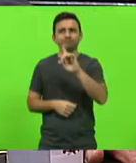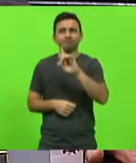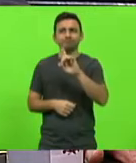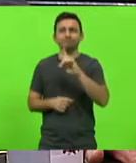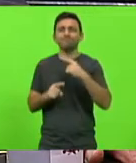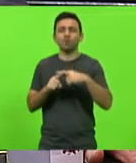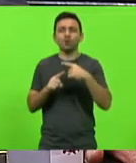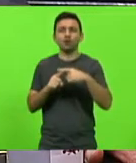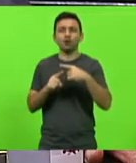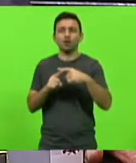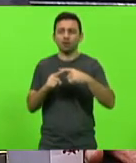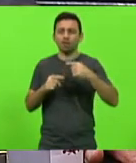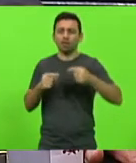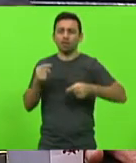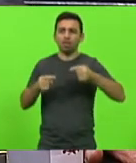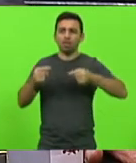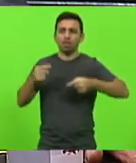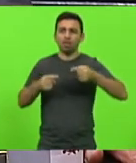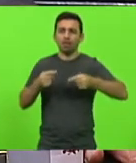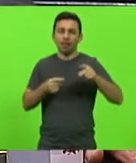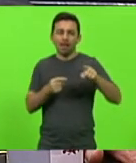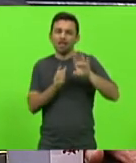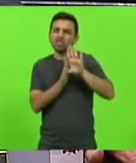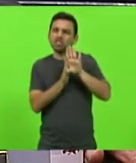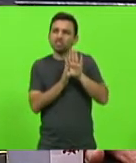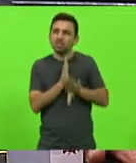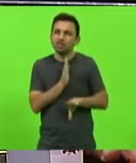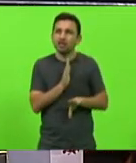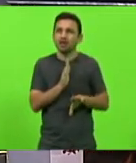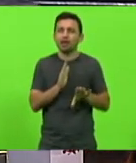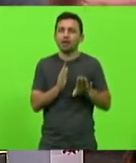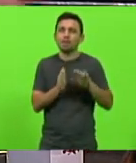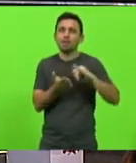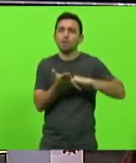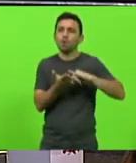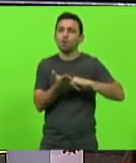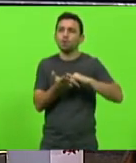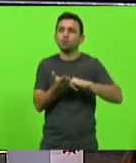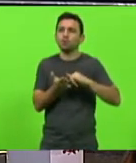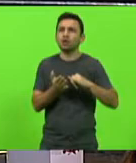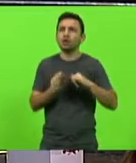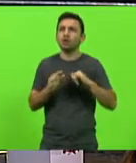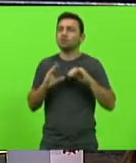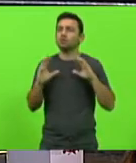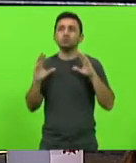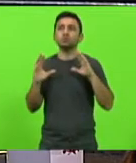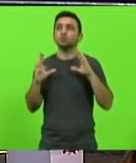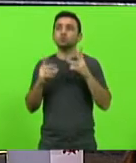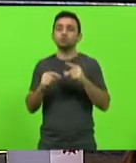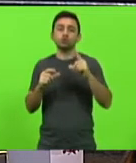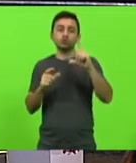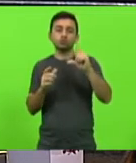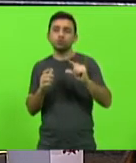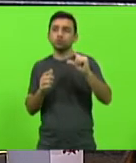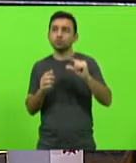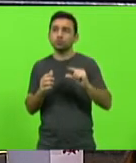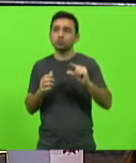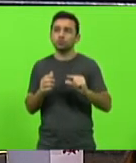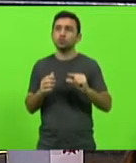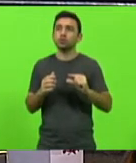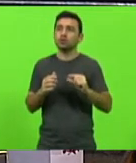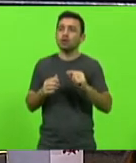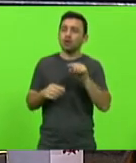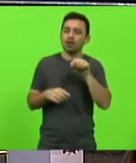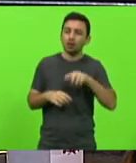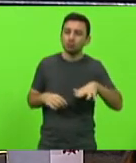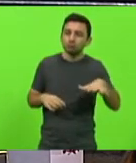política de isenção, de incentivos, e, com isso, todos vão reduzindo para determinados